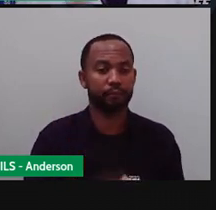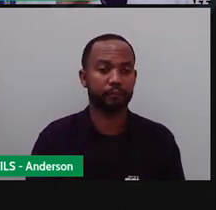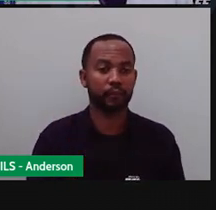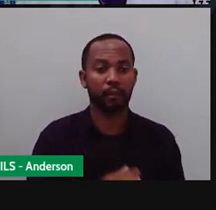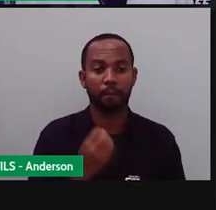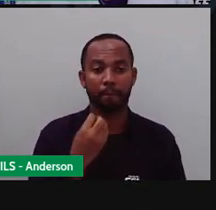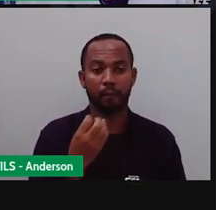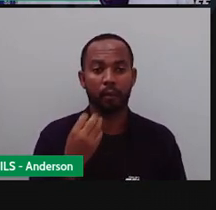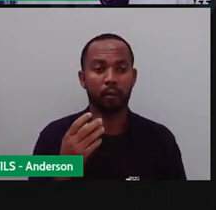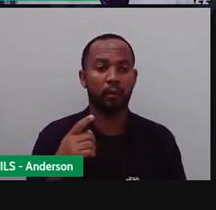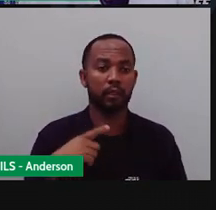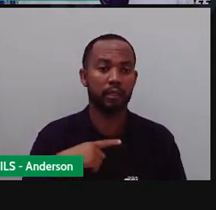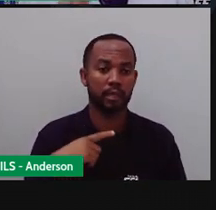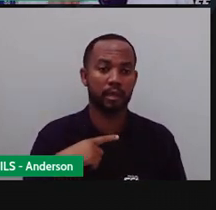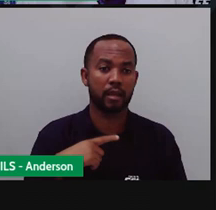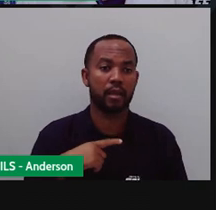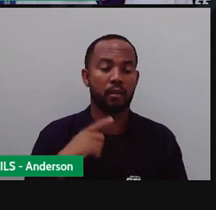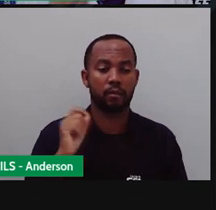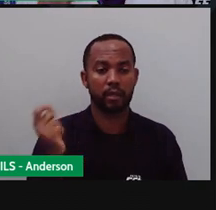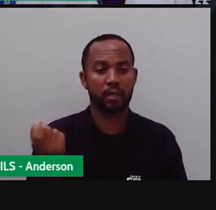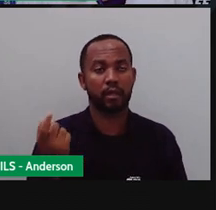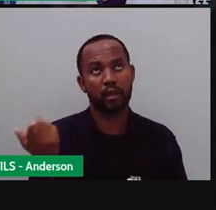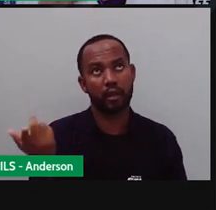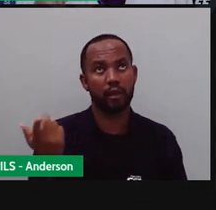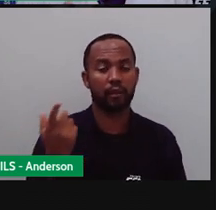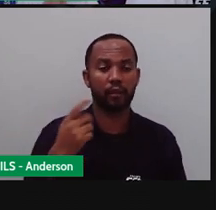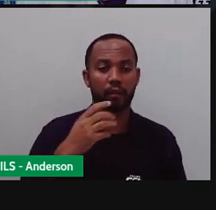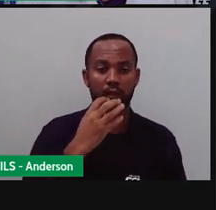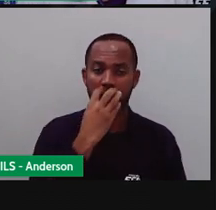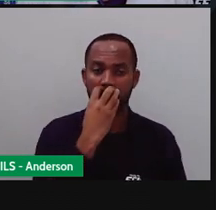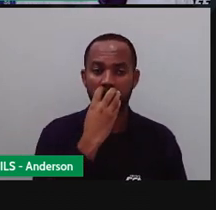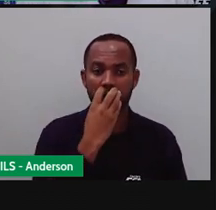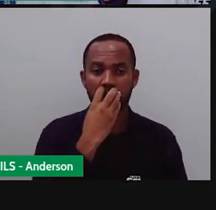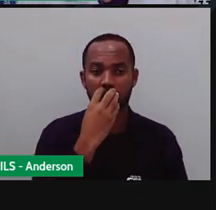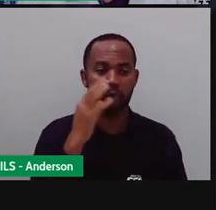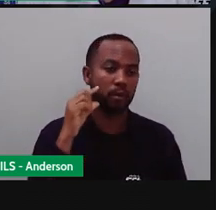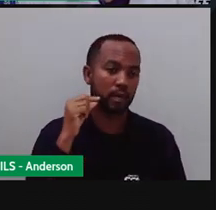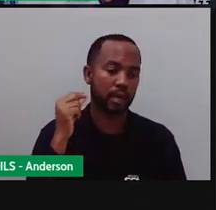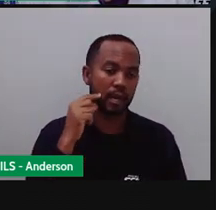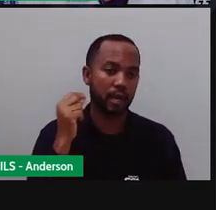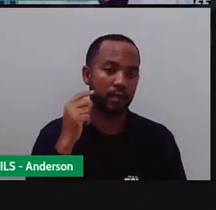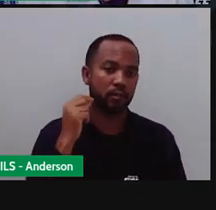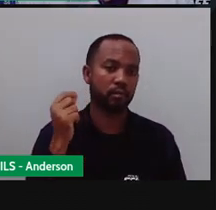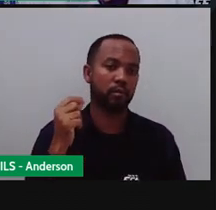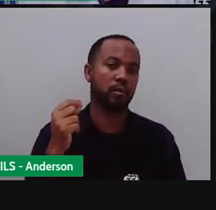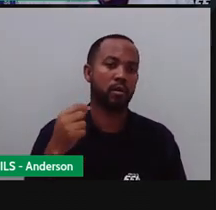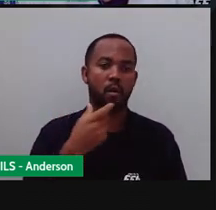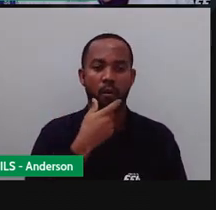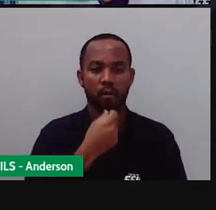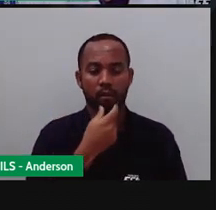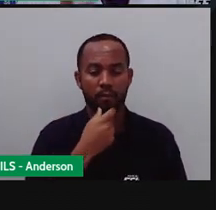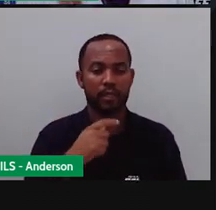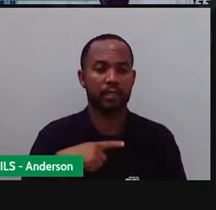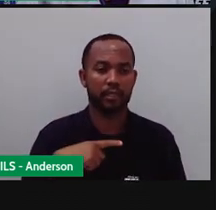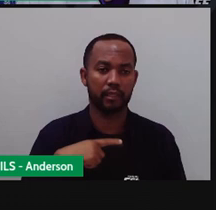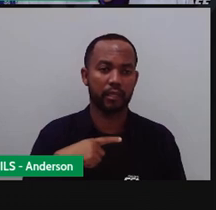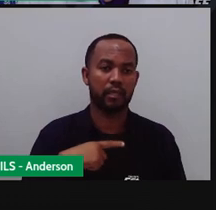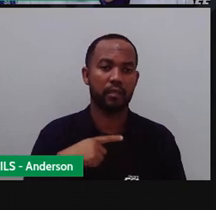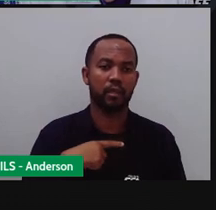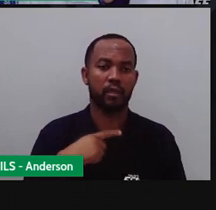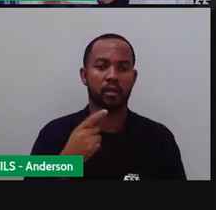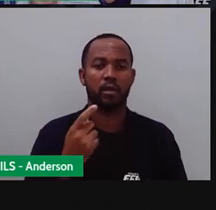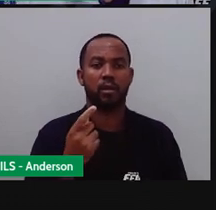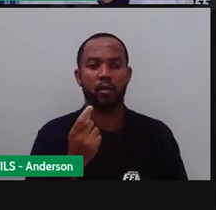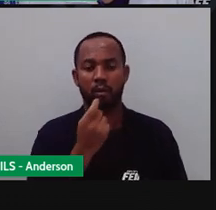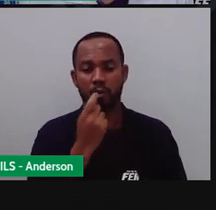Bom, os vertebrados, né, como os cachorros, os gatos e seres humanos, não chegam nem a 5%, ou seja, 5